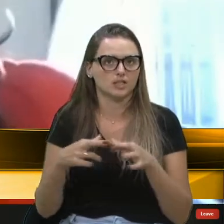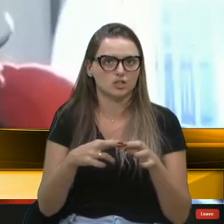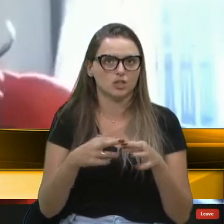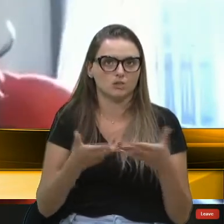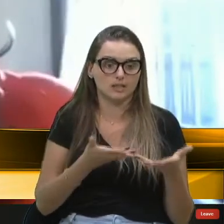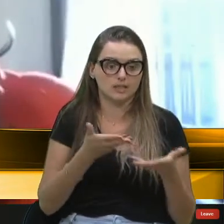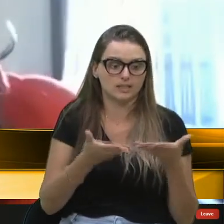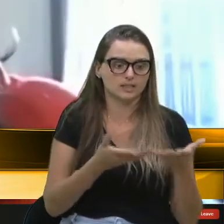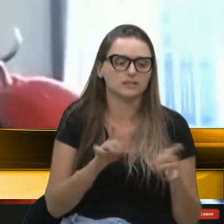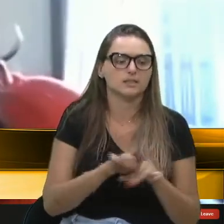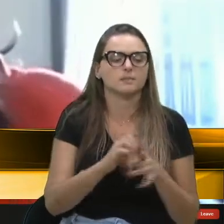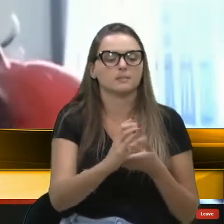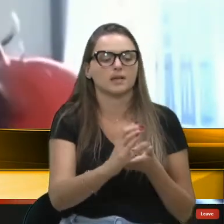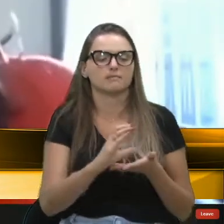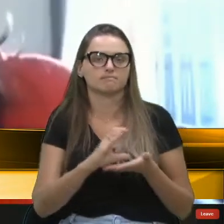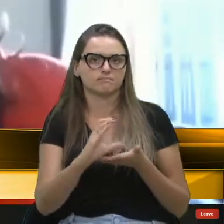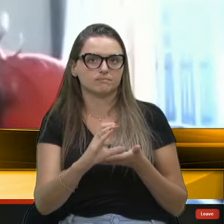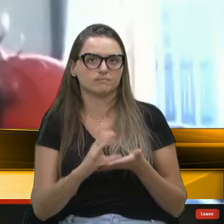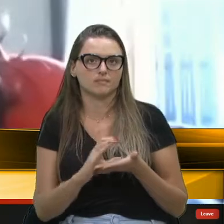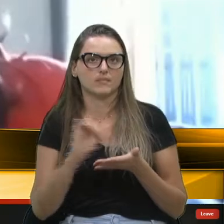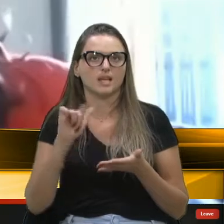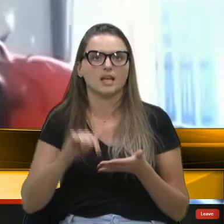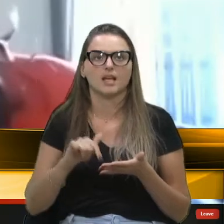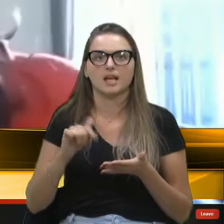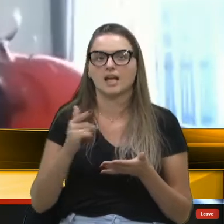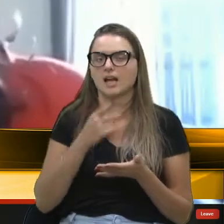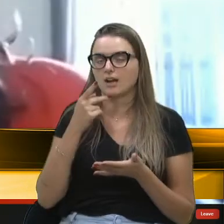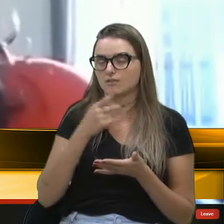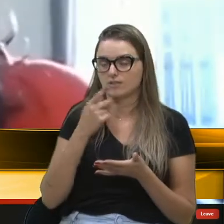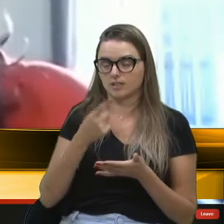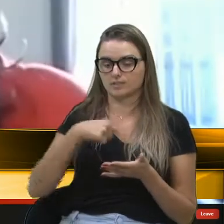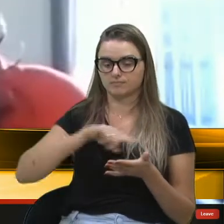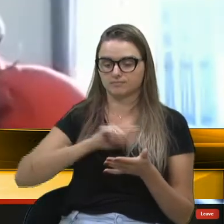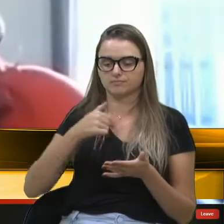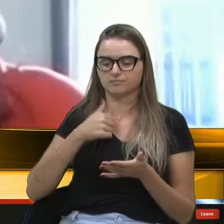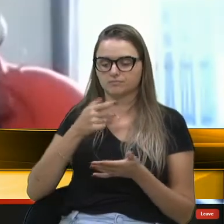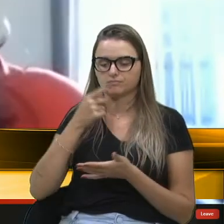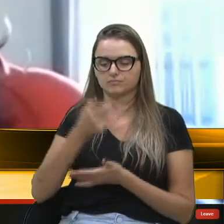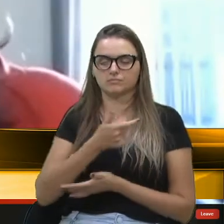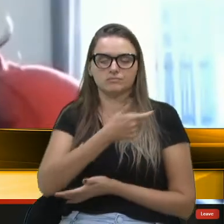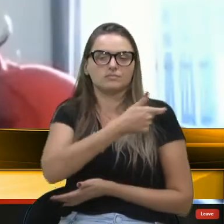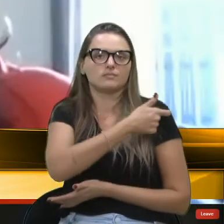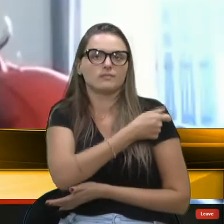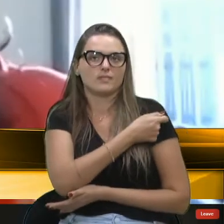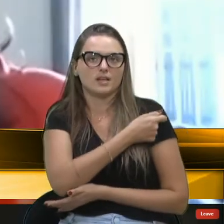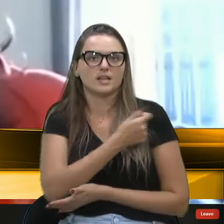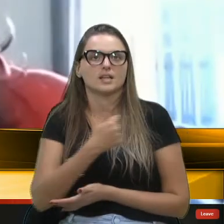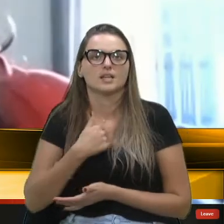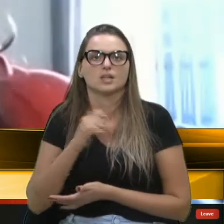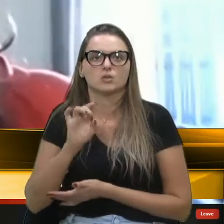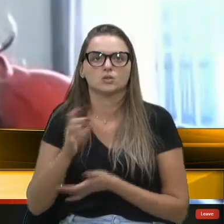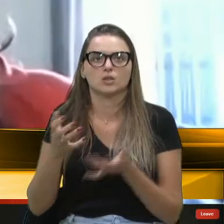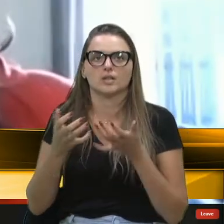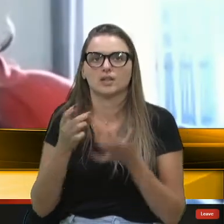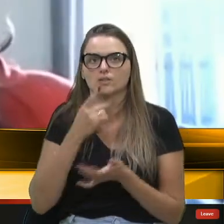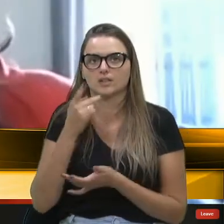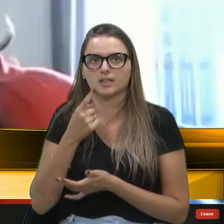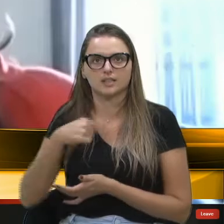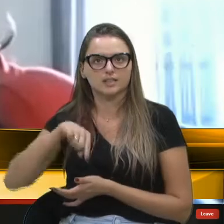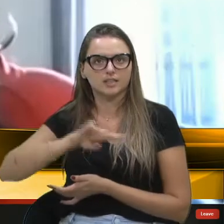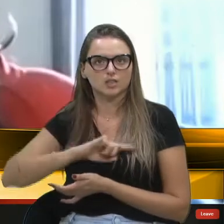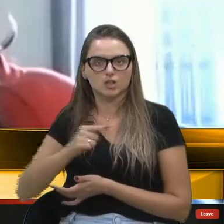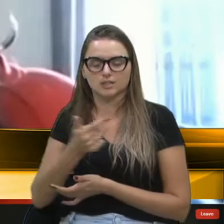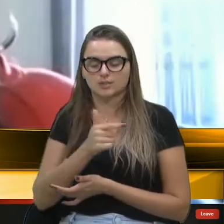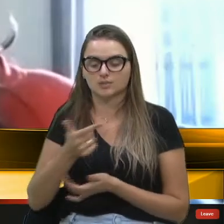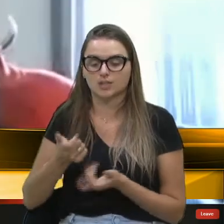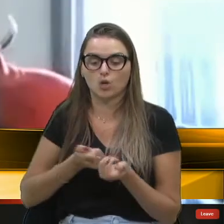também contribua. Acho que é esse o sentido da fala. E quando eu falei da questão da vacinação, eu só quis dizer que a gente não tem o controle